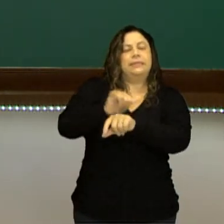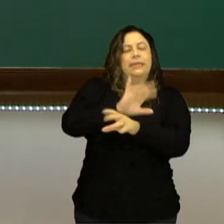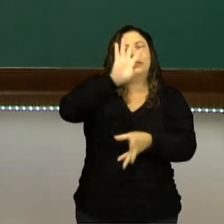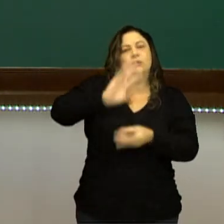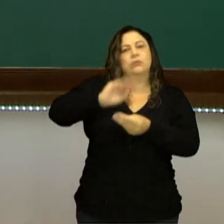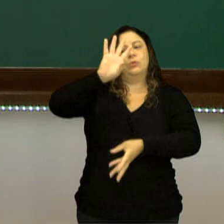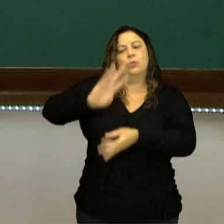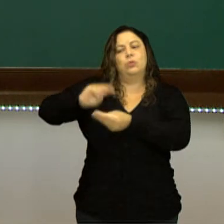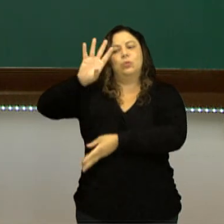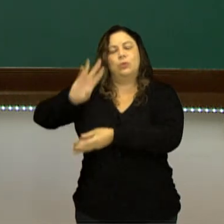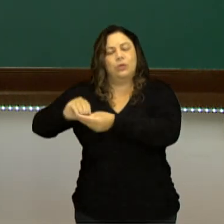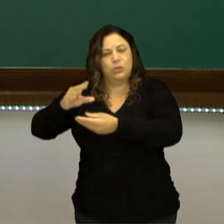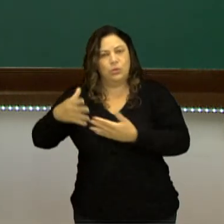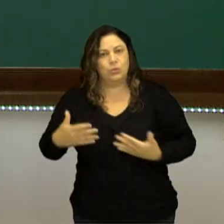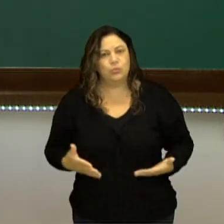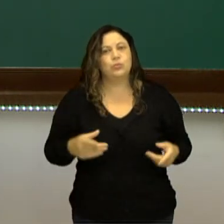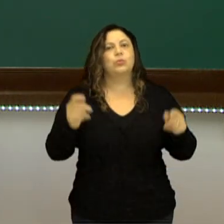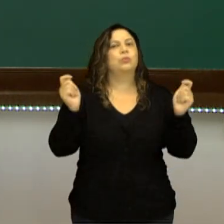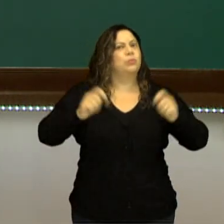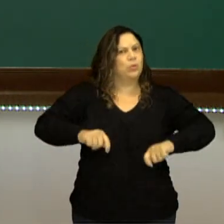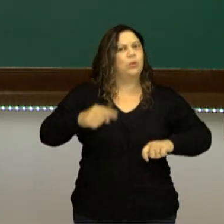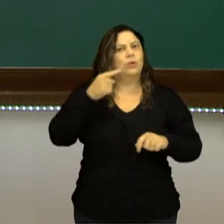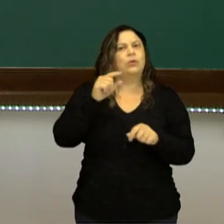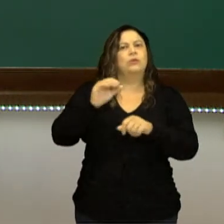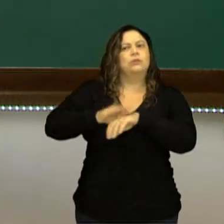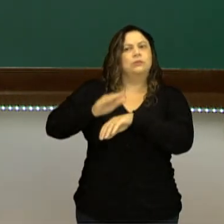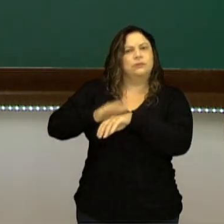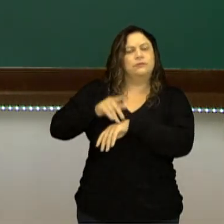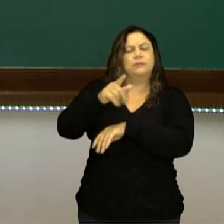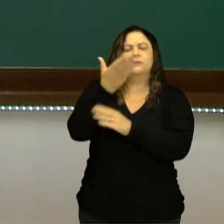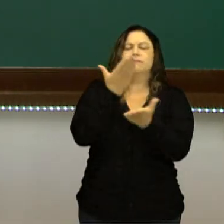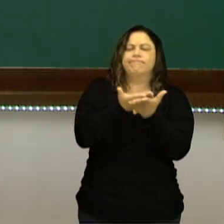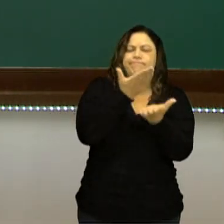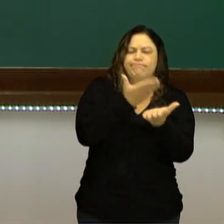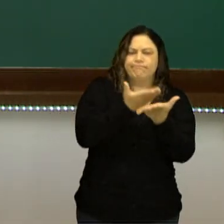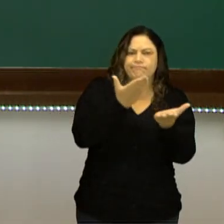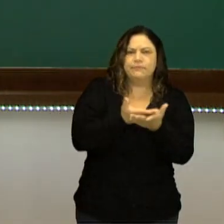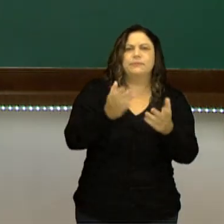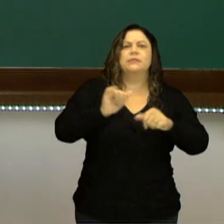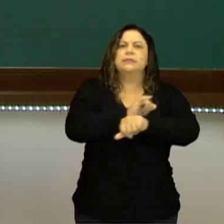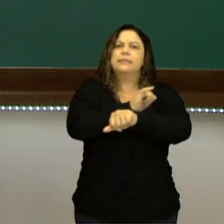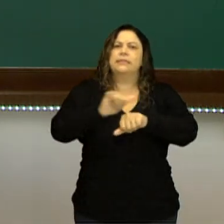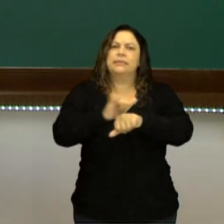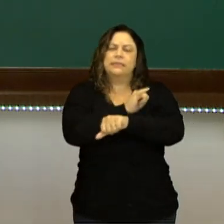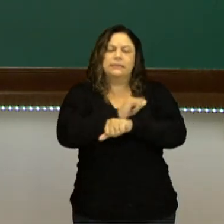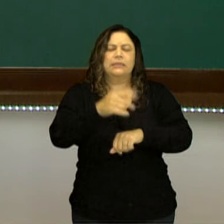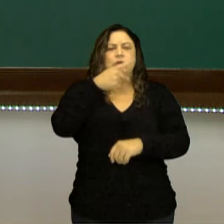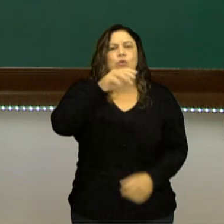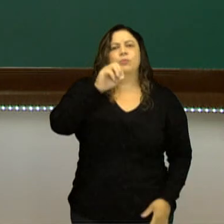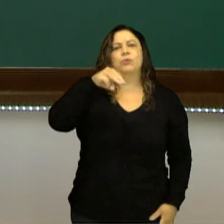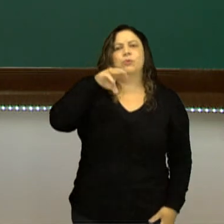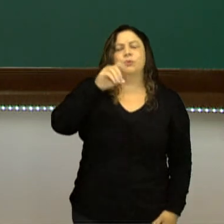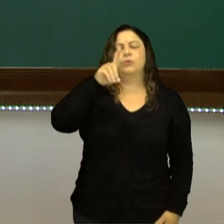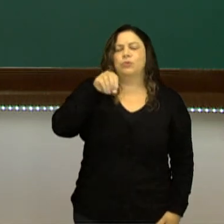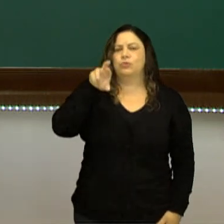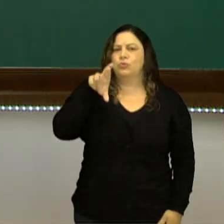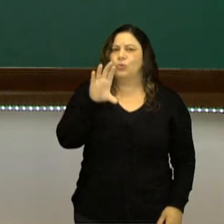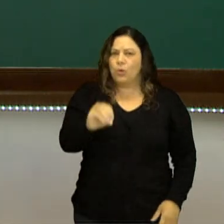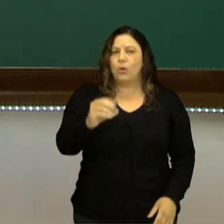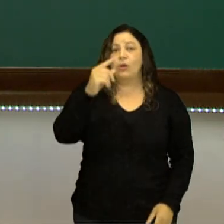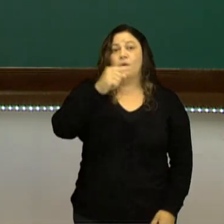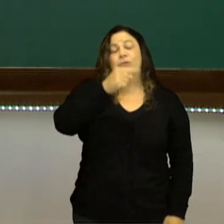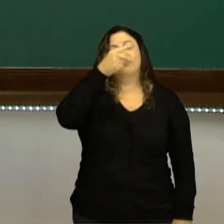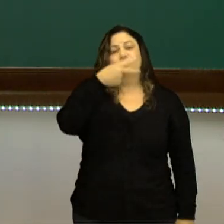pode fazer o resumo daquilo que você está estudando. Nós temos a técnica do Pomodoro, 25 minutos de